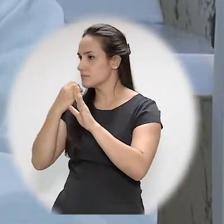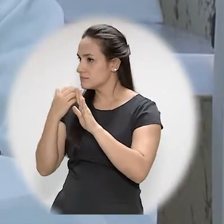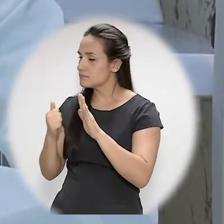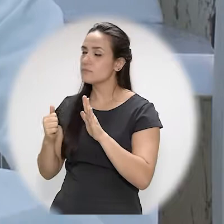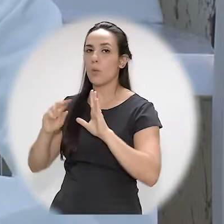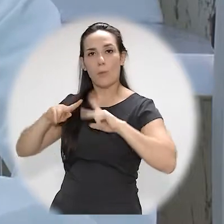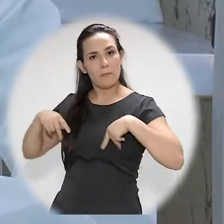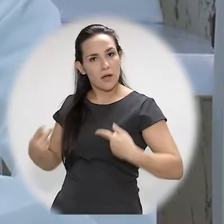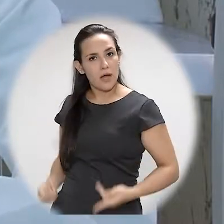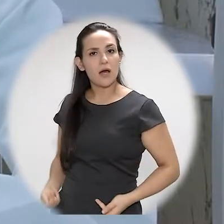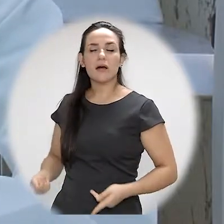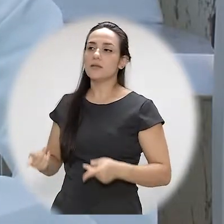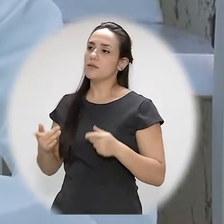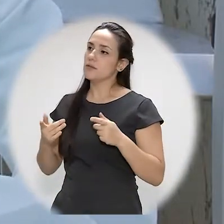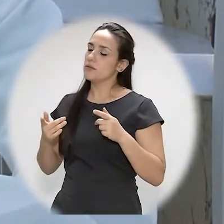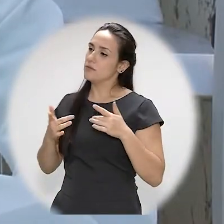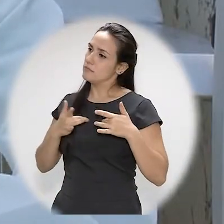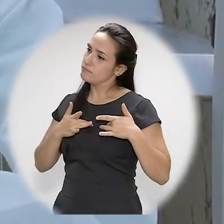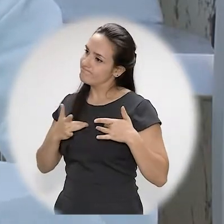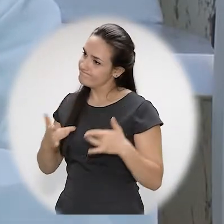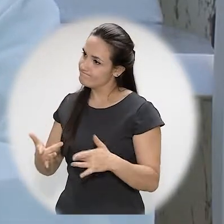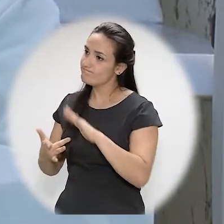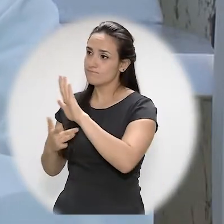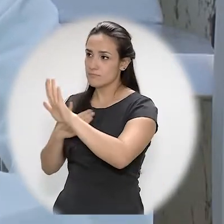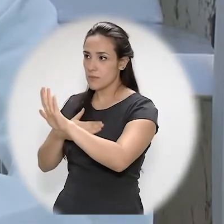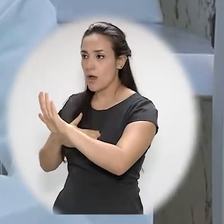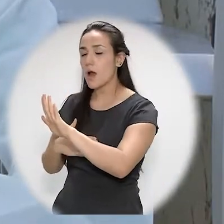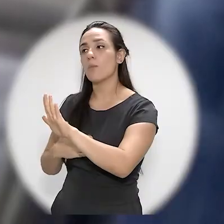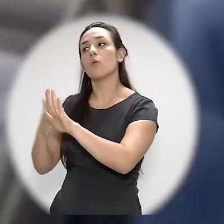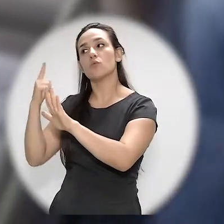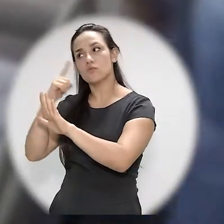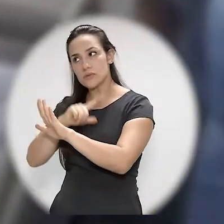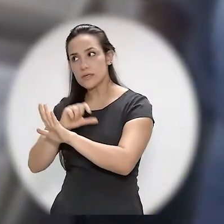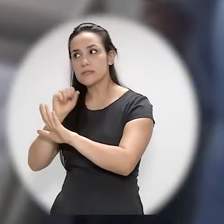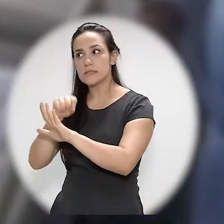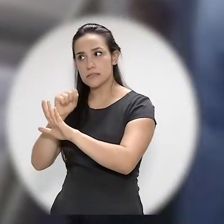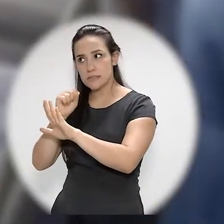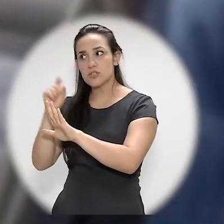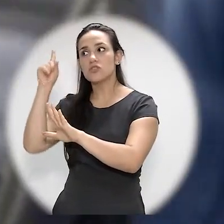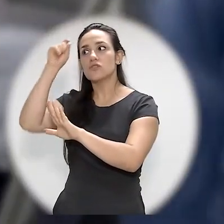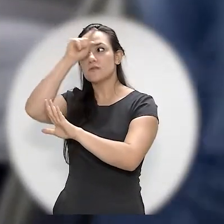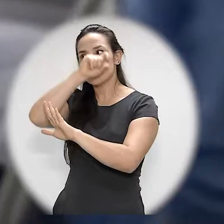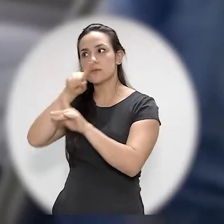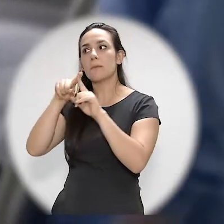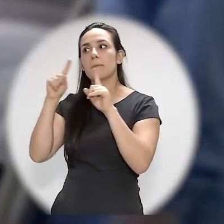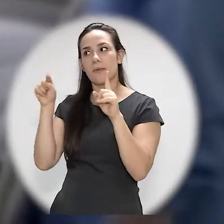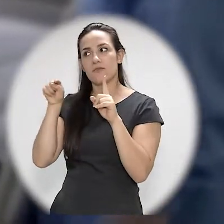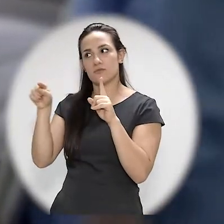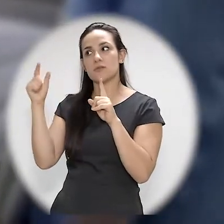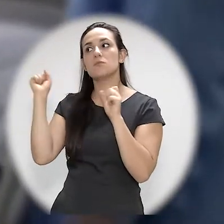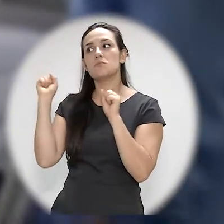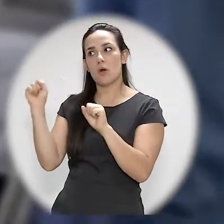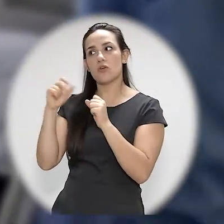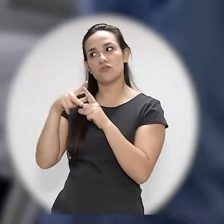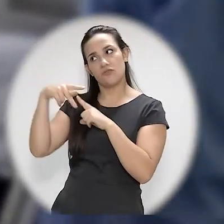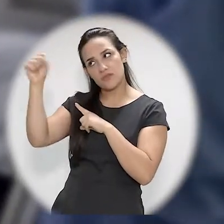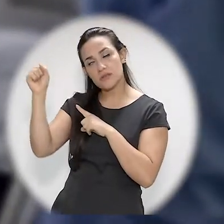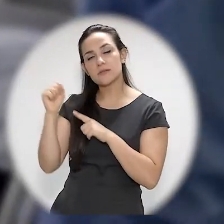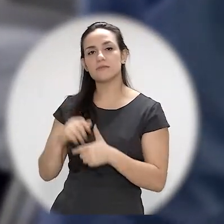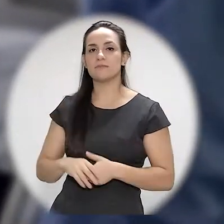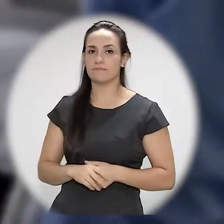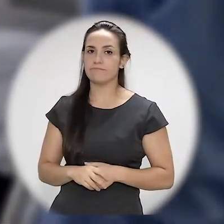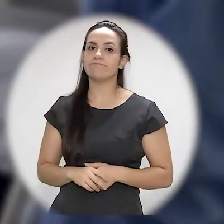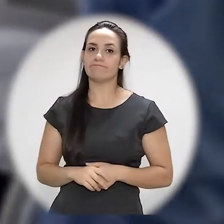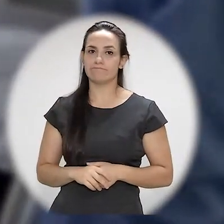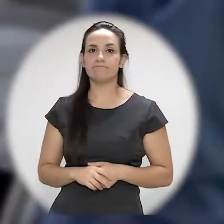um acolhimento humanizado, acalmar, mostrar que o caminho é longo, mas que ele pode vencer